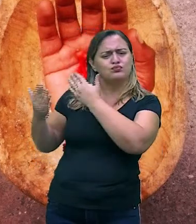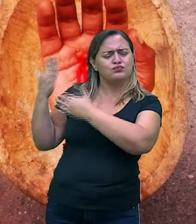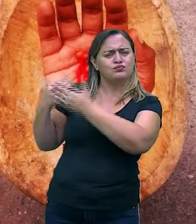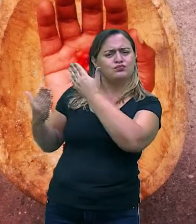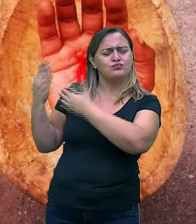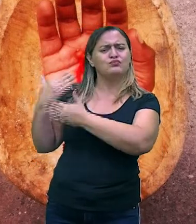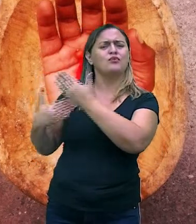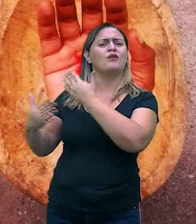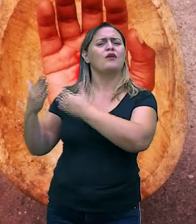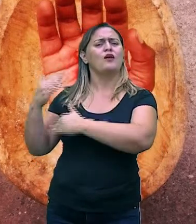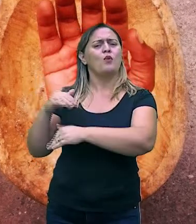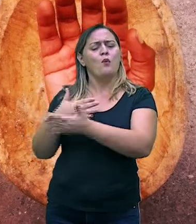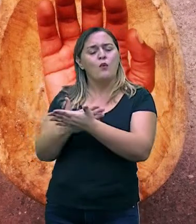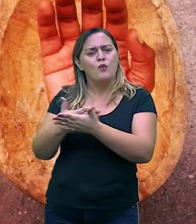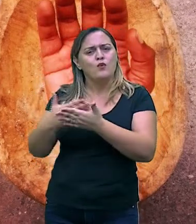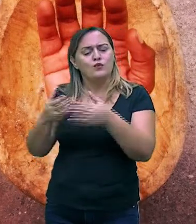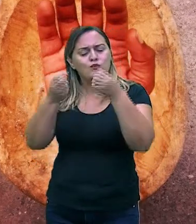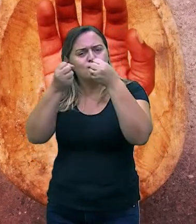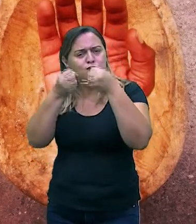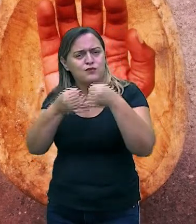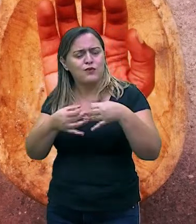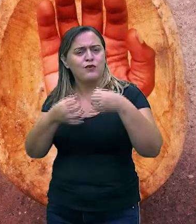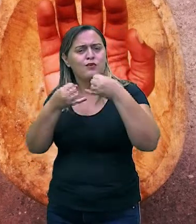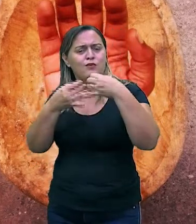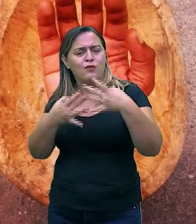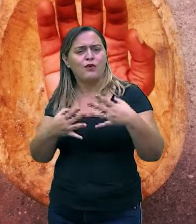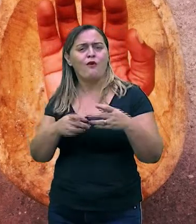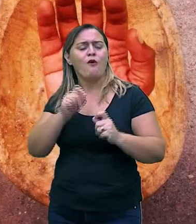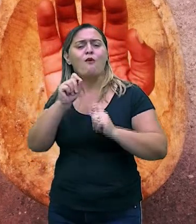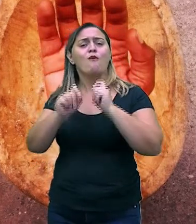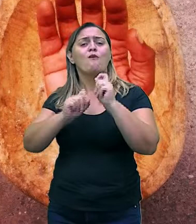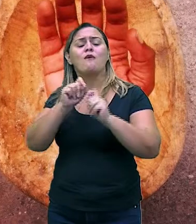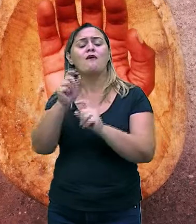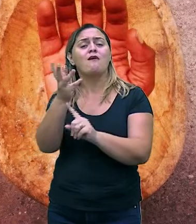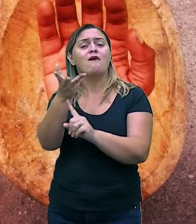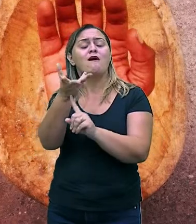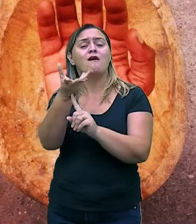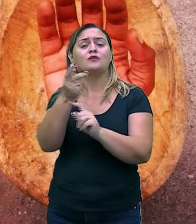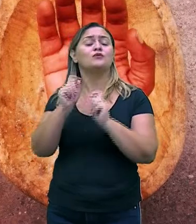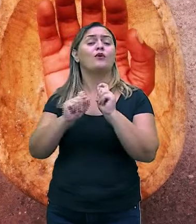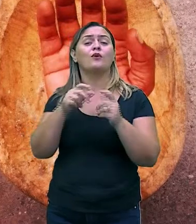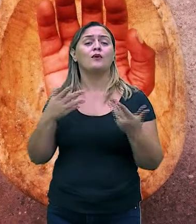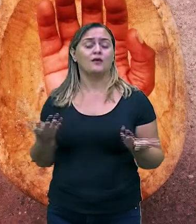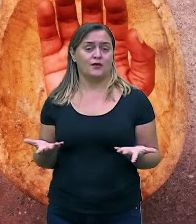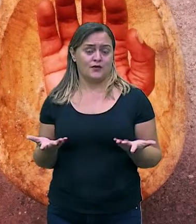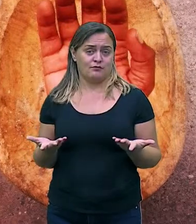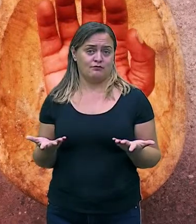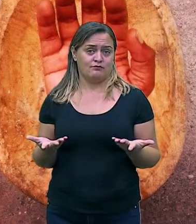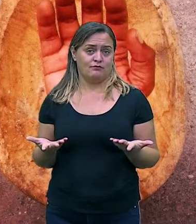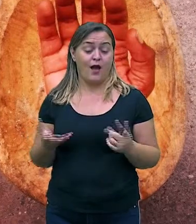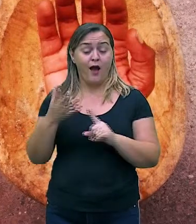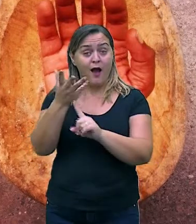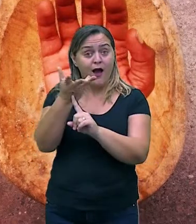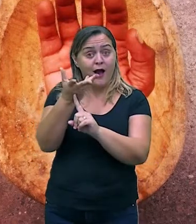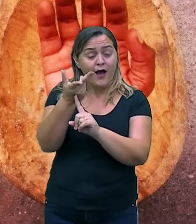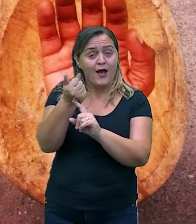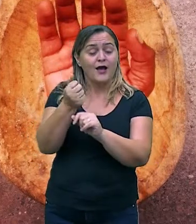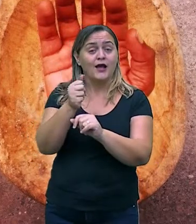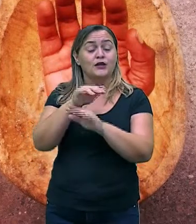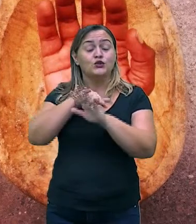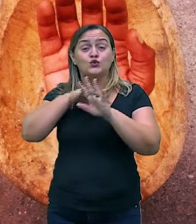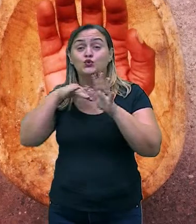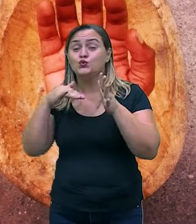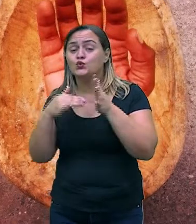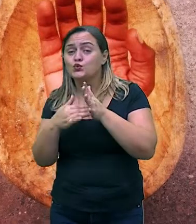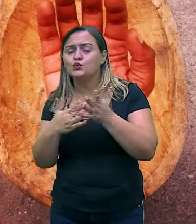primeiras aulas, e é sempre bom a gente estar lembrando que arte é tudo aquilo que a pessoa, tudo